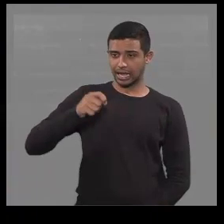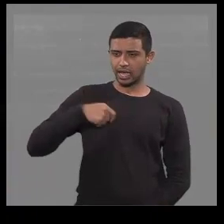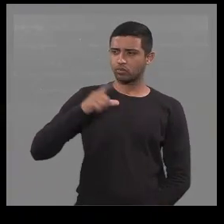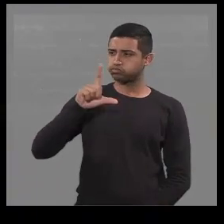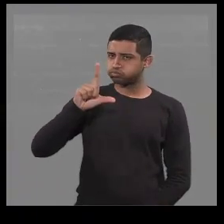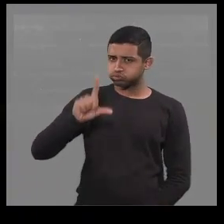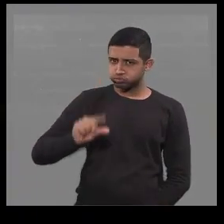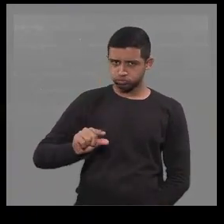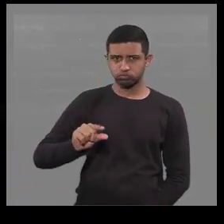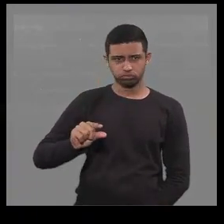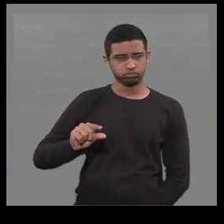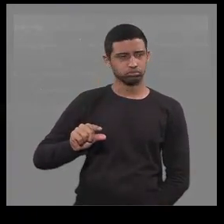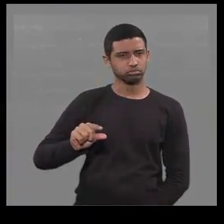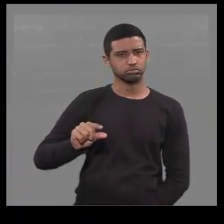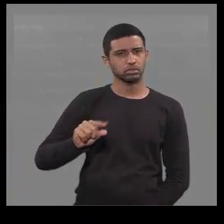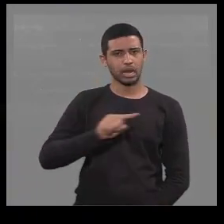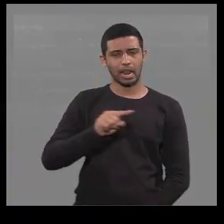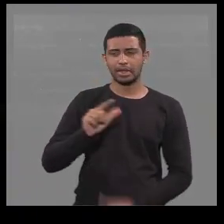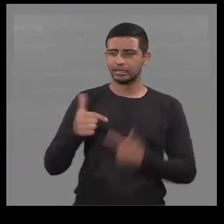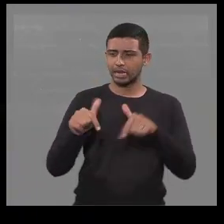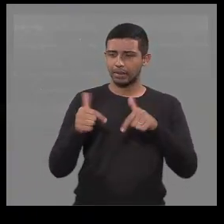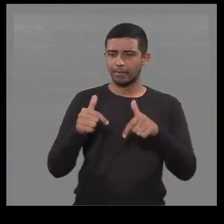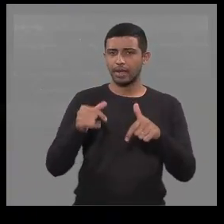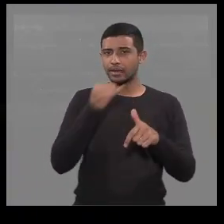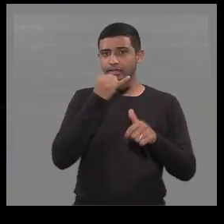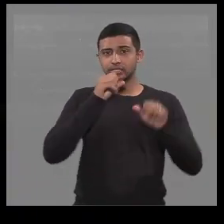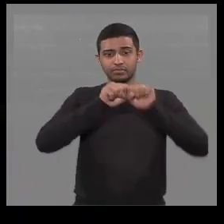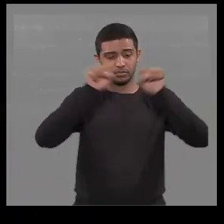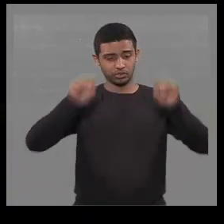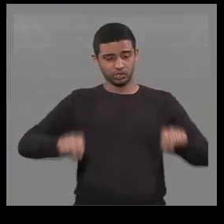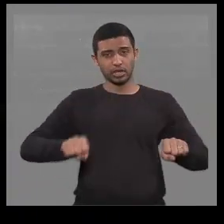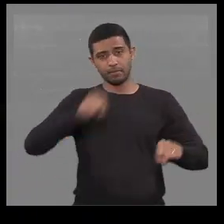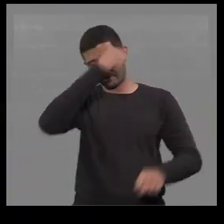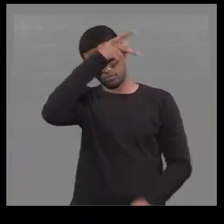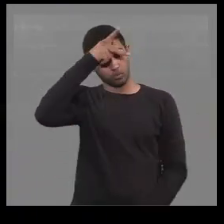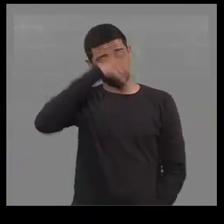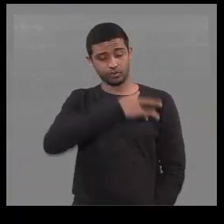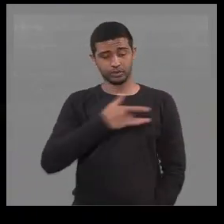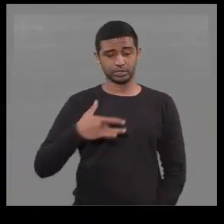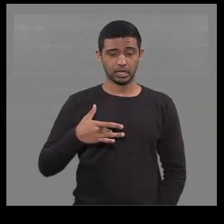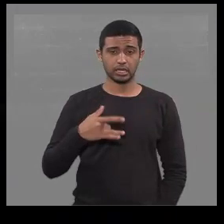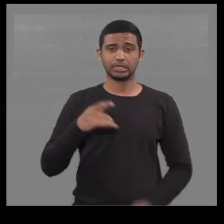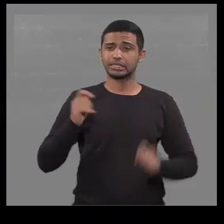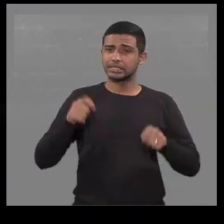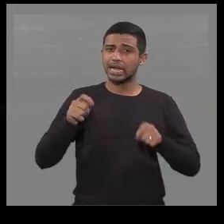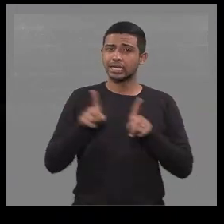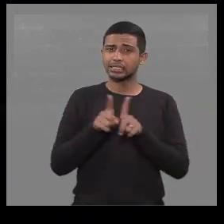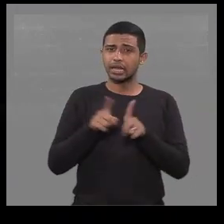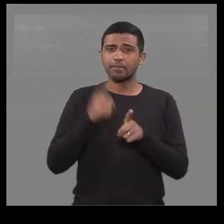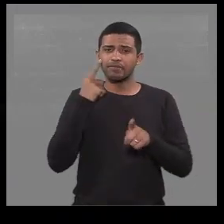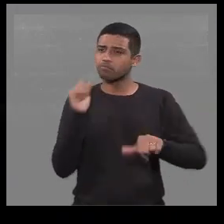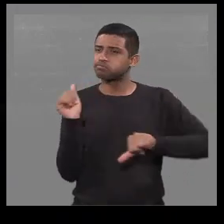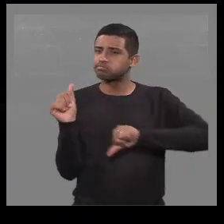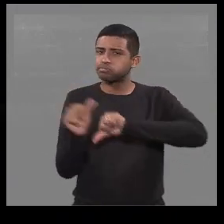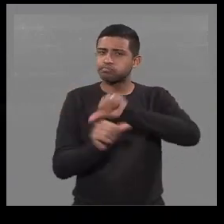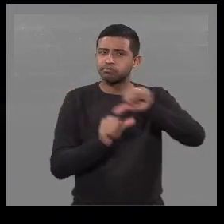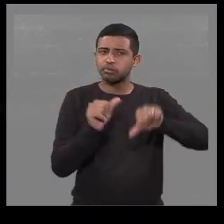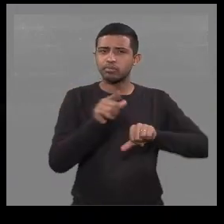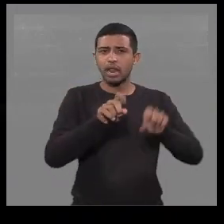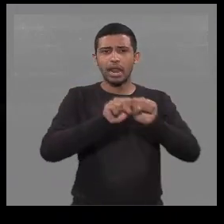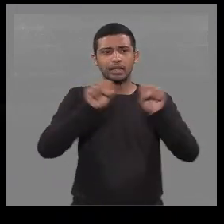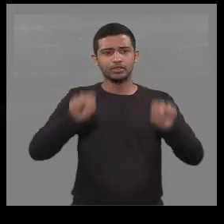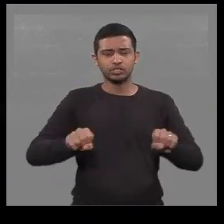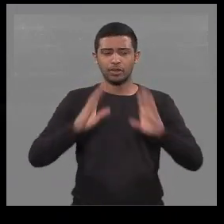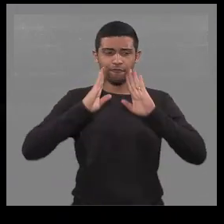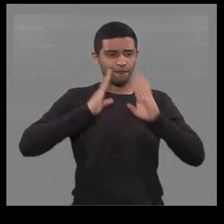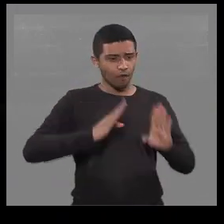vou diminuir o impacto, e aí dando só um exemplo, né, no sistema público de saúde e conseguir instrumentalizar esse